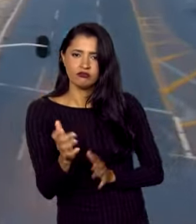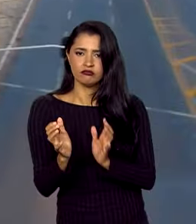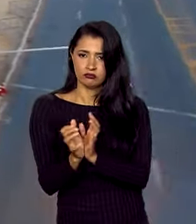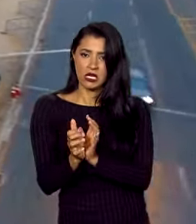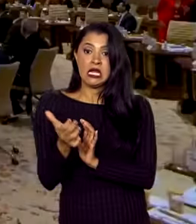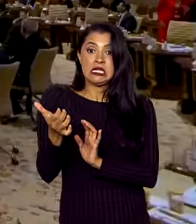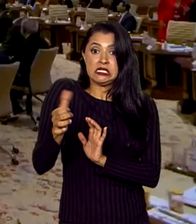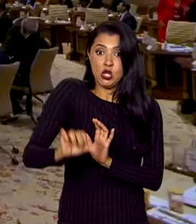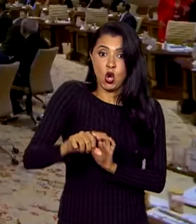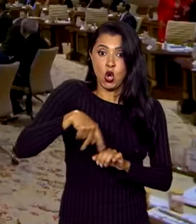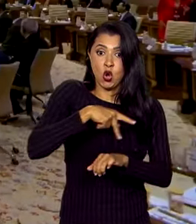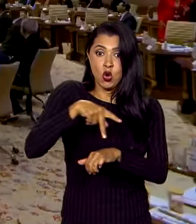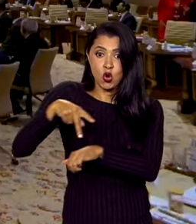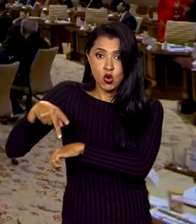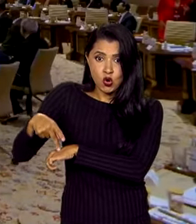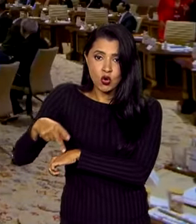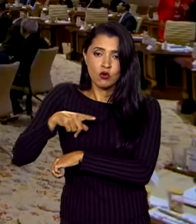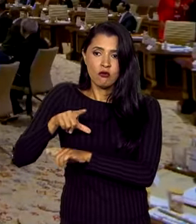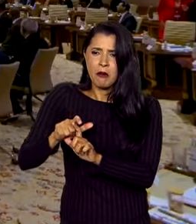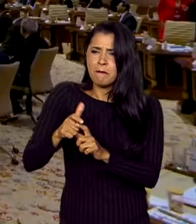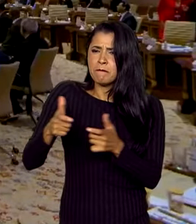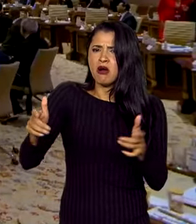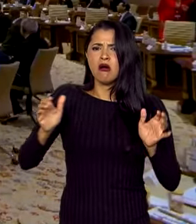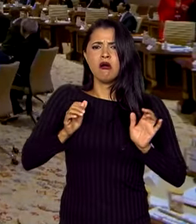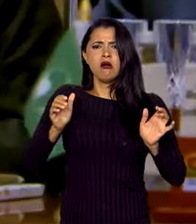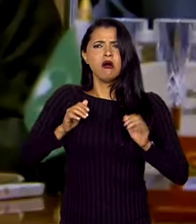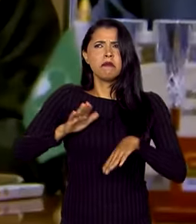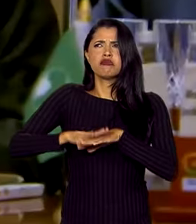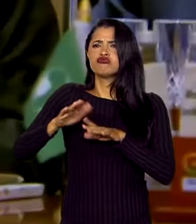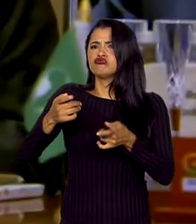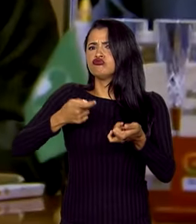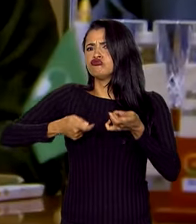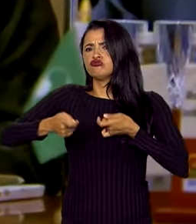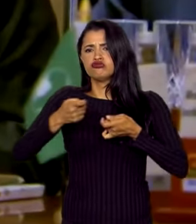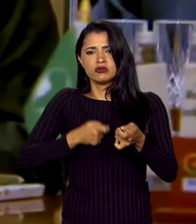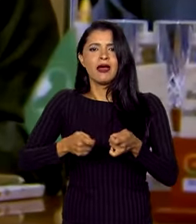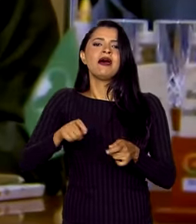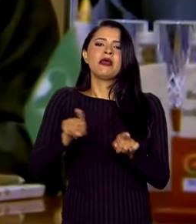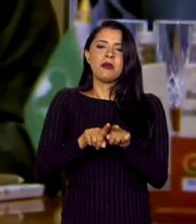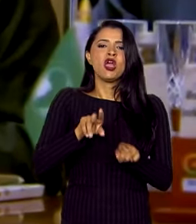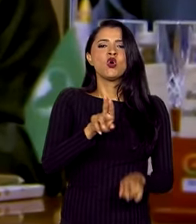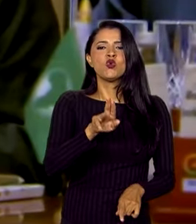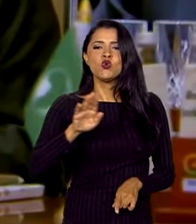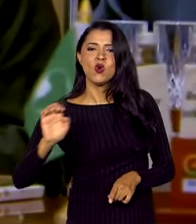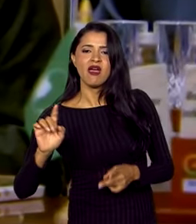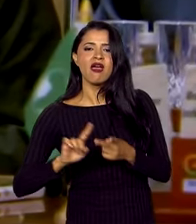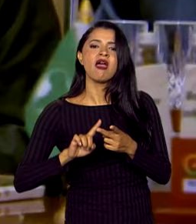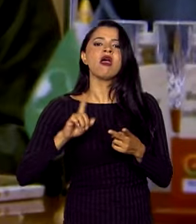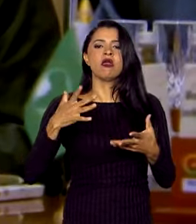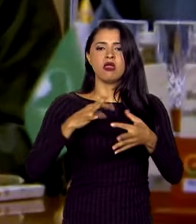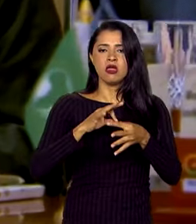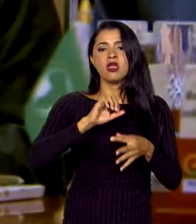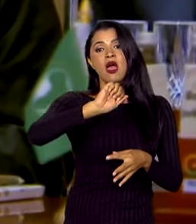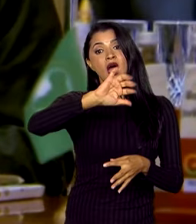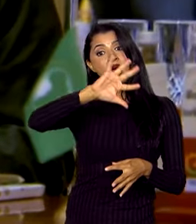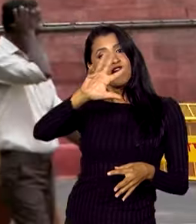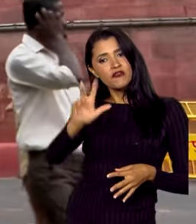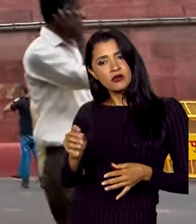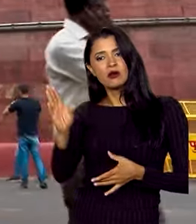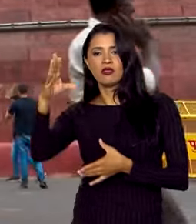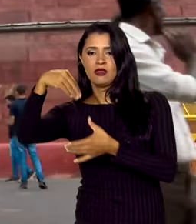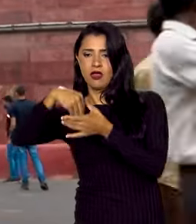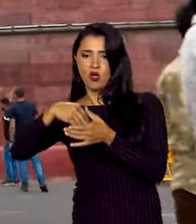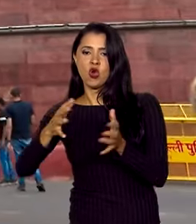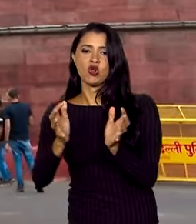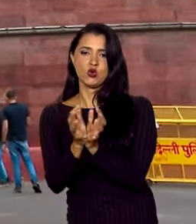19 países com as maiores economias do mundo, além da União Europeia e a União Africana, que passou a integrar